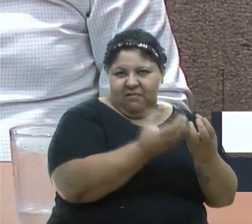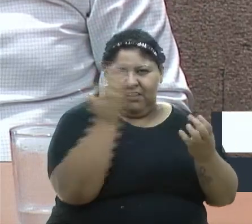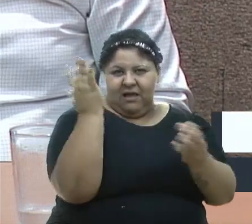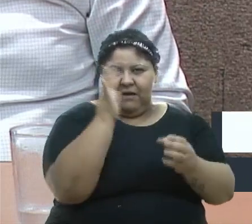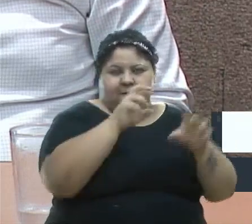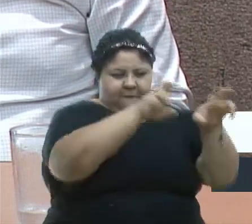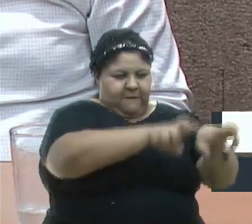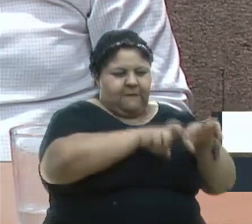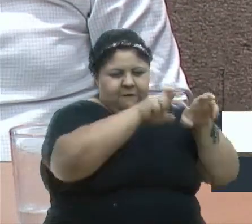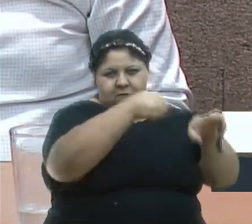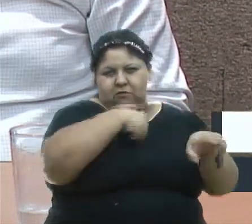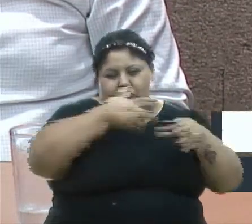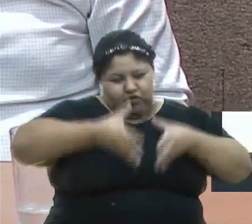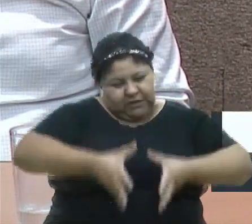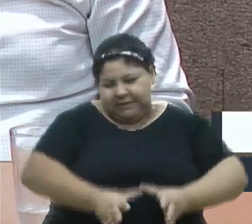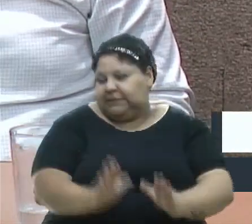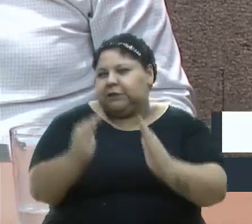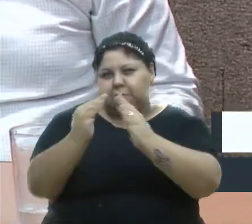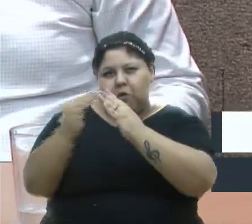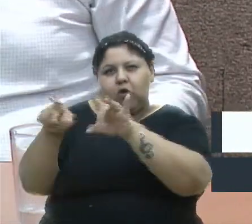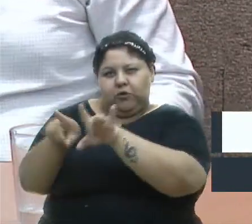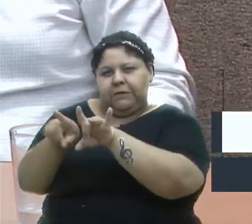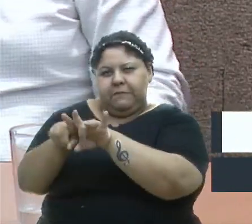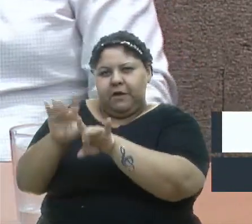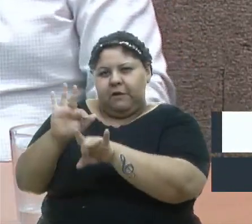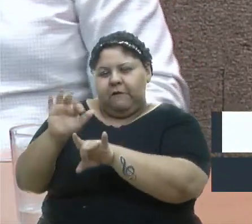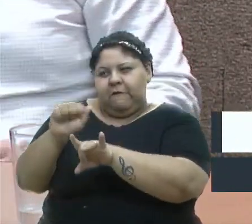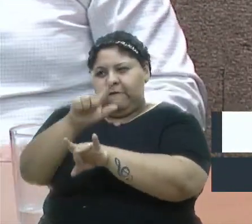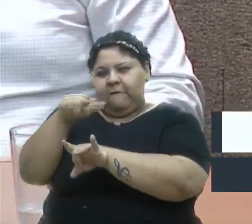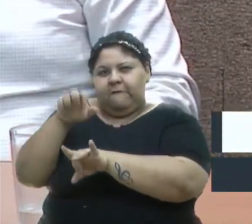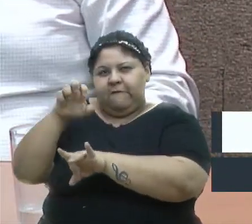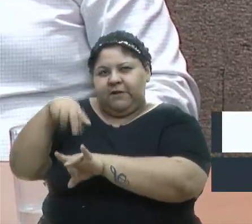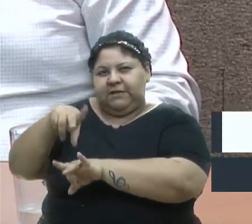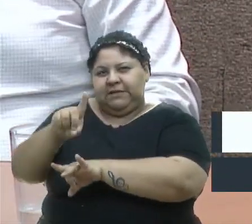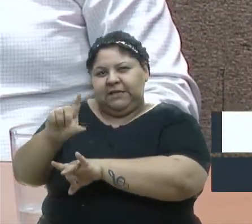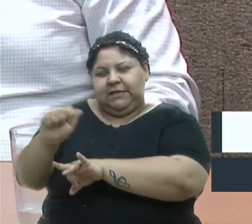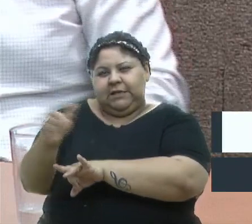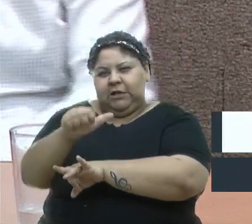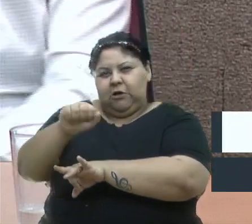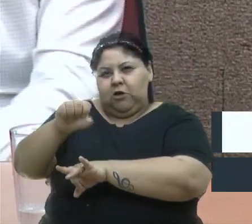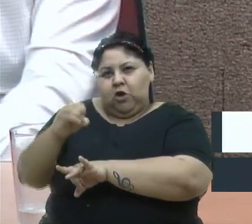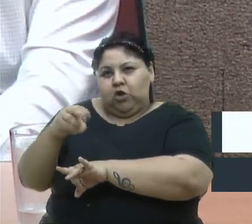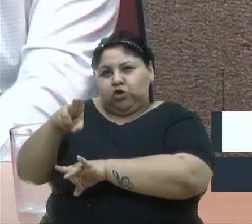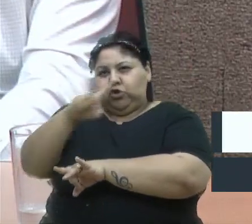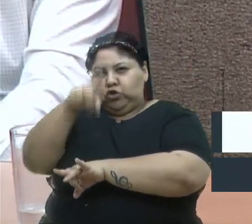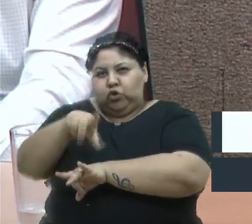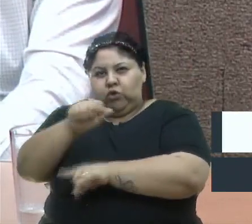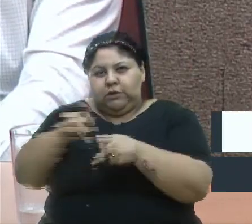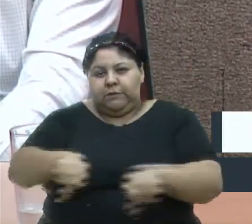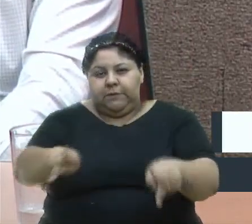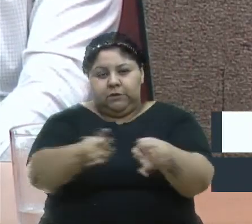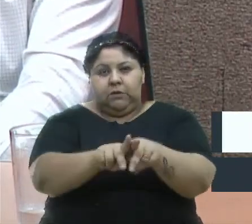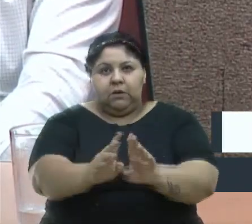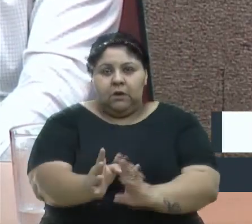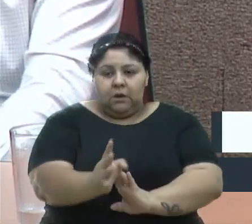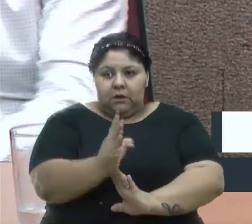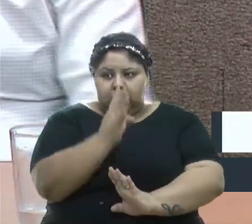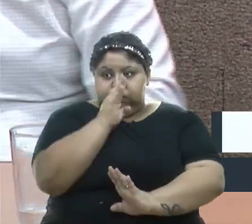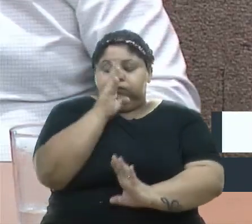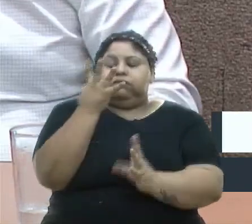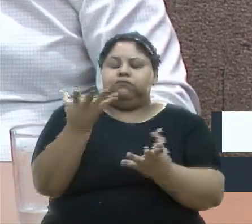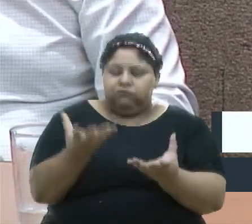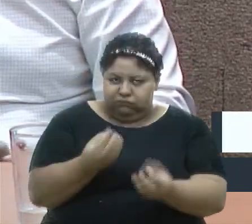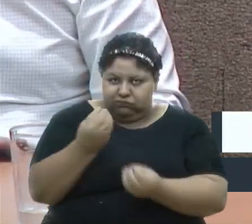Souza, onde eu nasci, onde eu moro, né? Onde o povo ficou apavorado com a situação, com o que aconteceu.